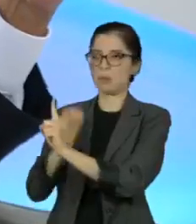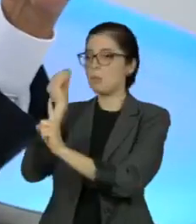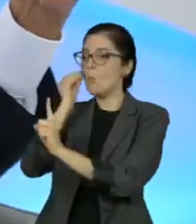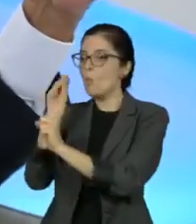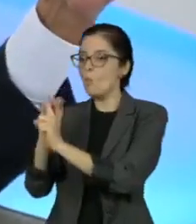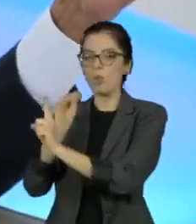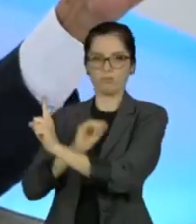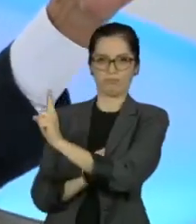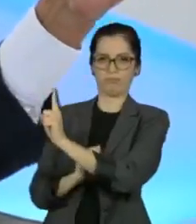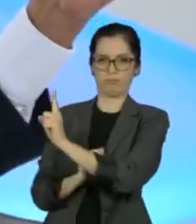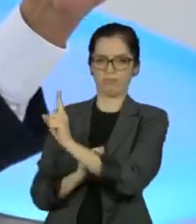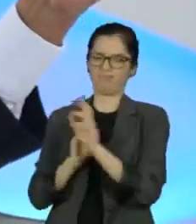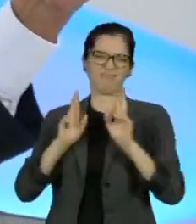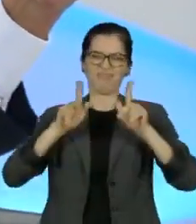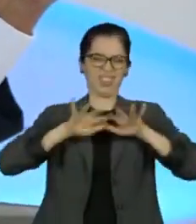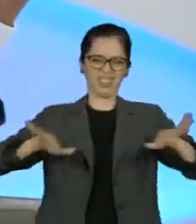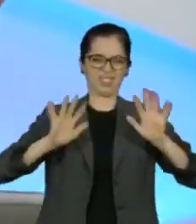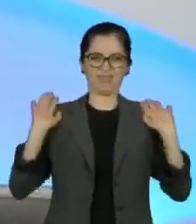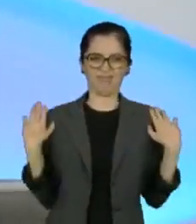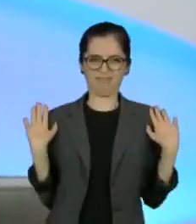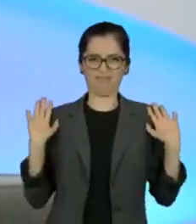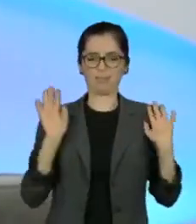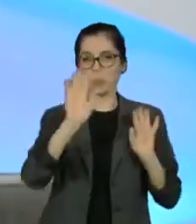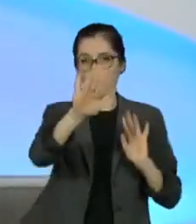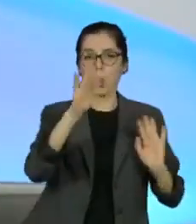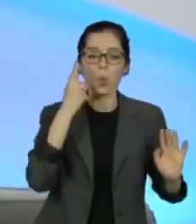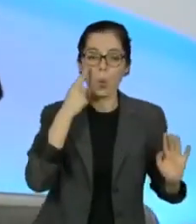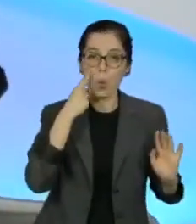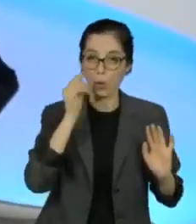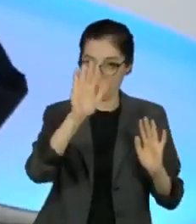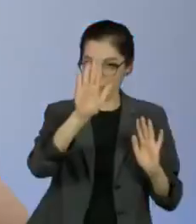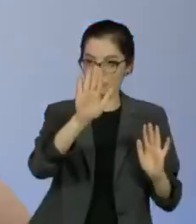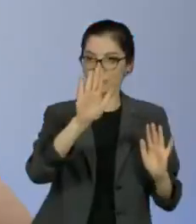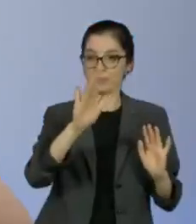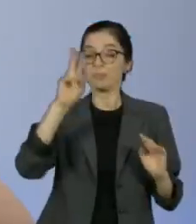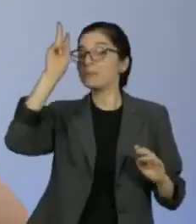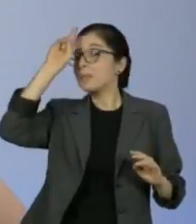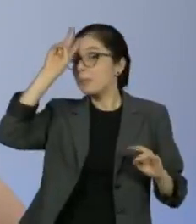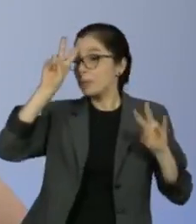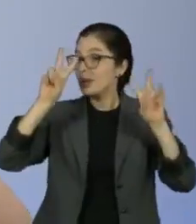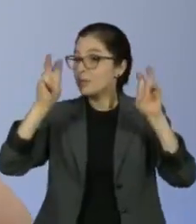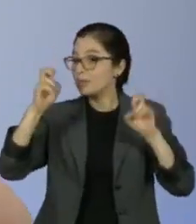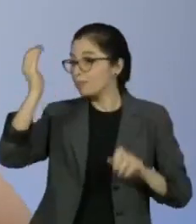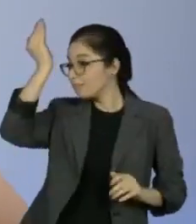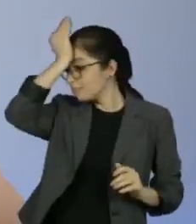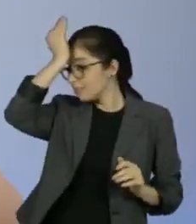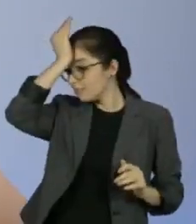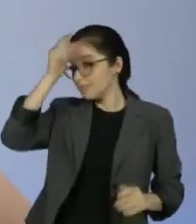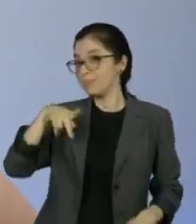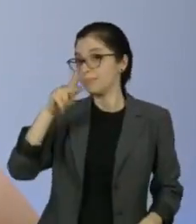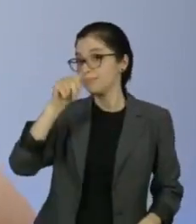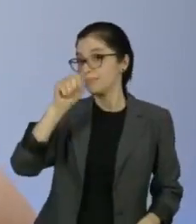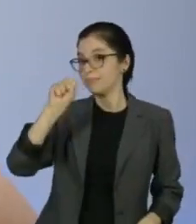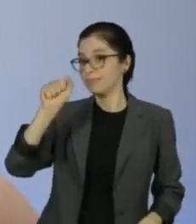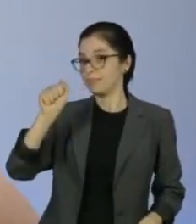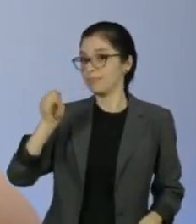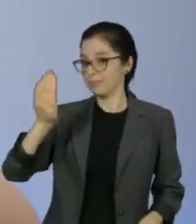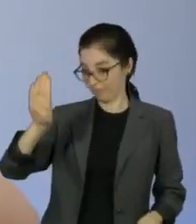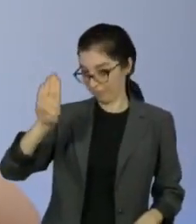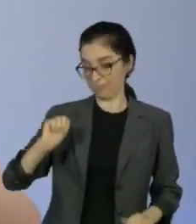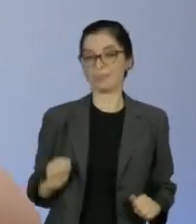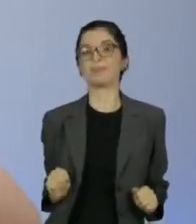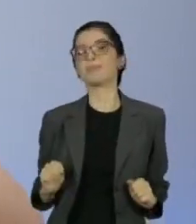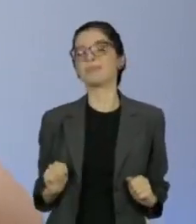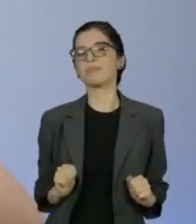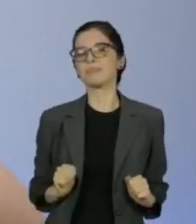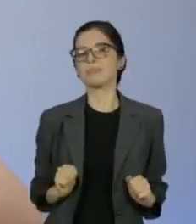eu não posso lembrar de um começar o que você fez sobre o Kassab é aquele você saiba que esse comercial que tem